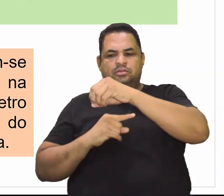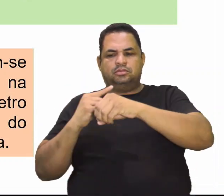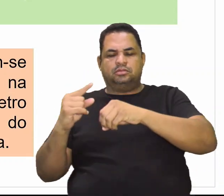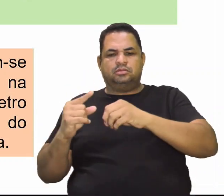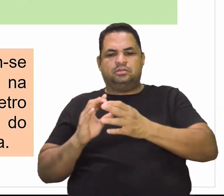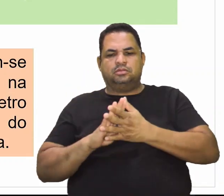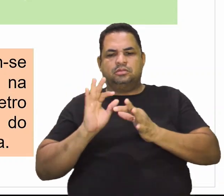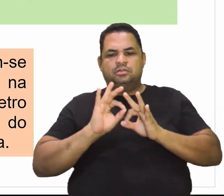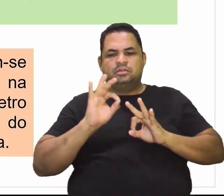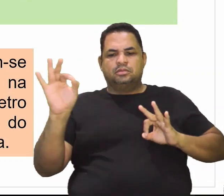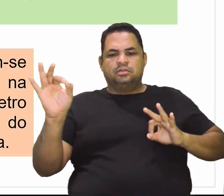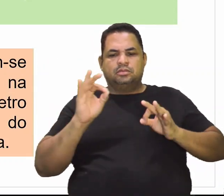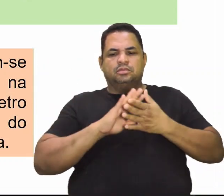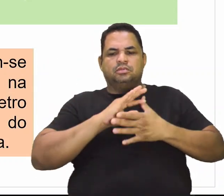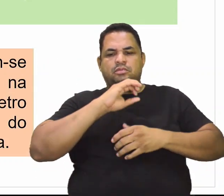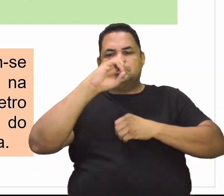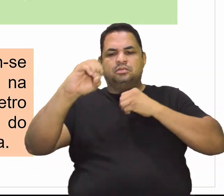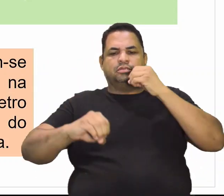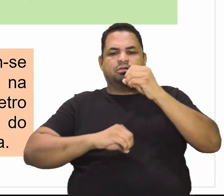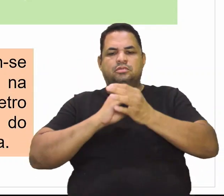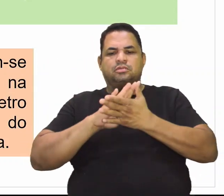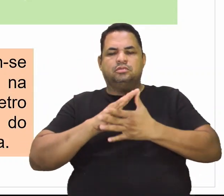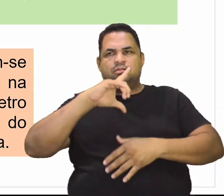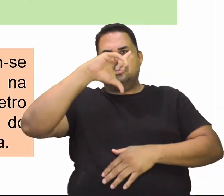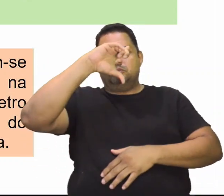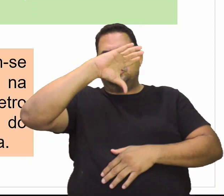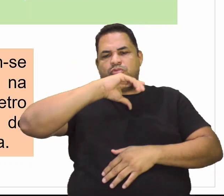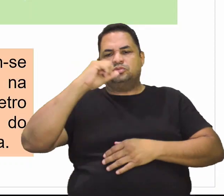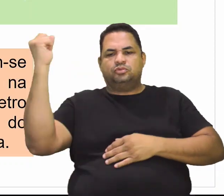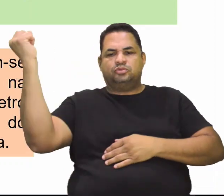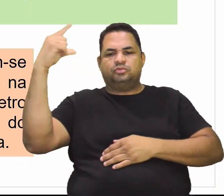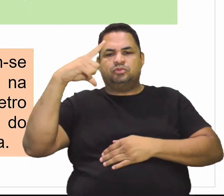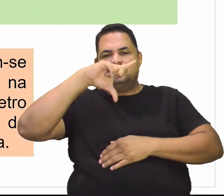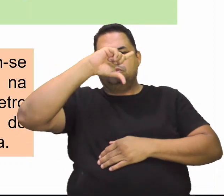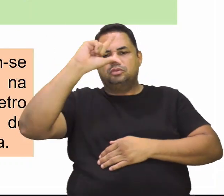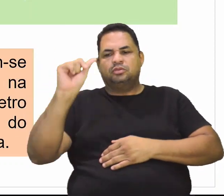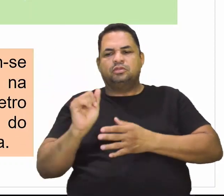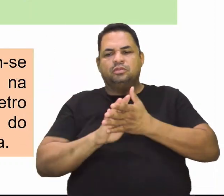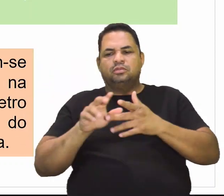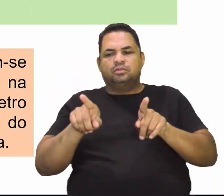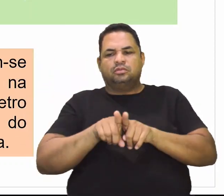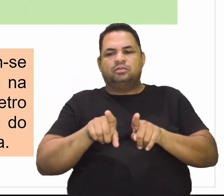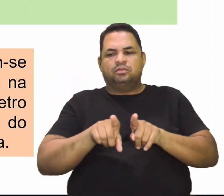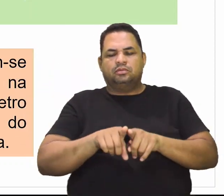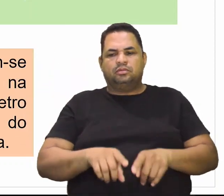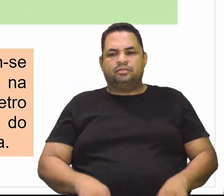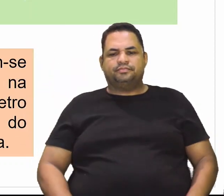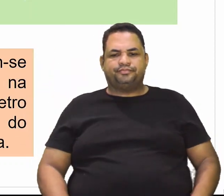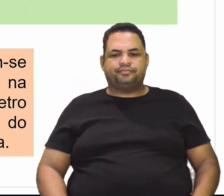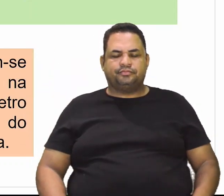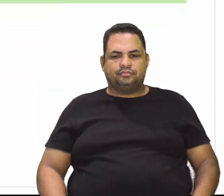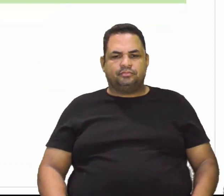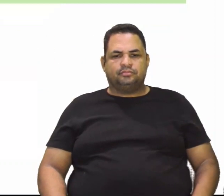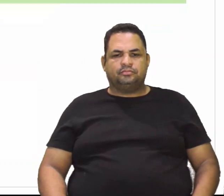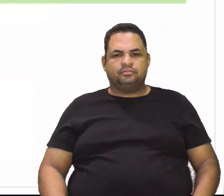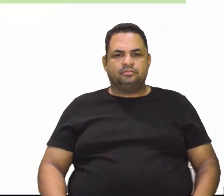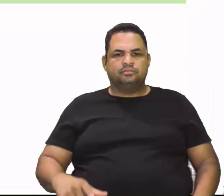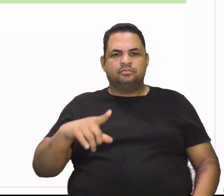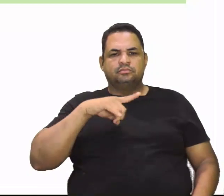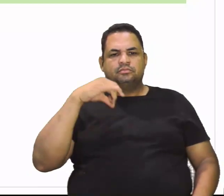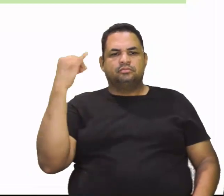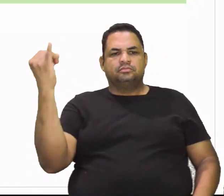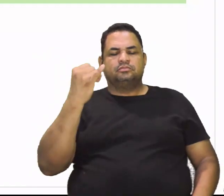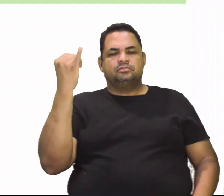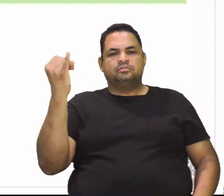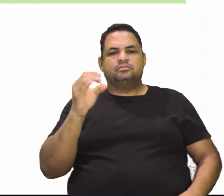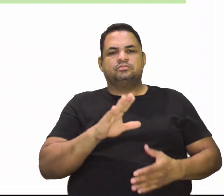nosso planeta ao Sol e à Lua. Então, a astronomia nós temos importantes estudiosos